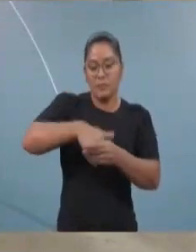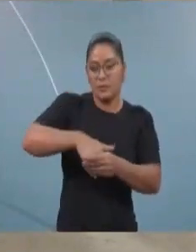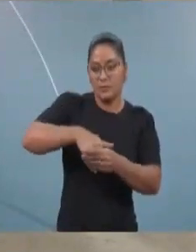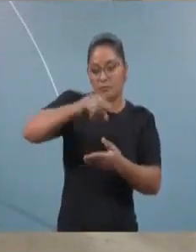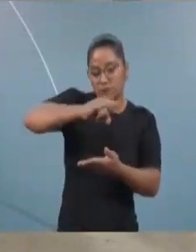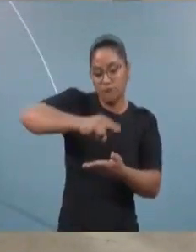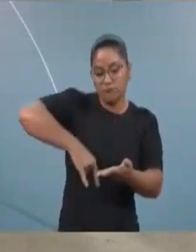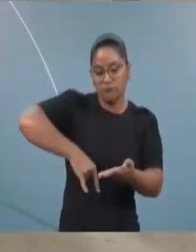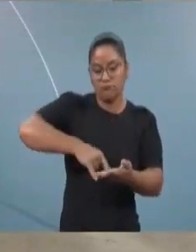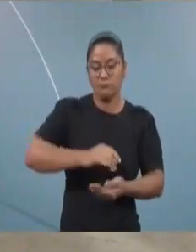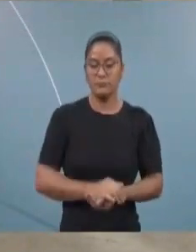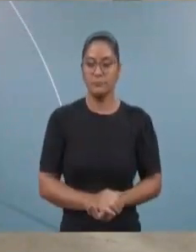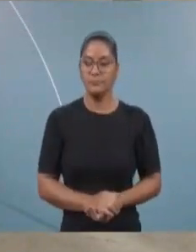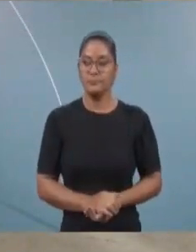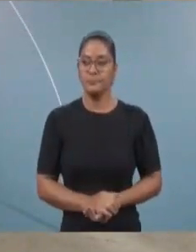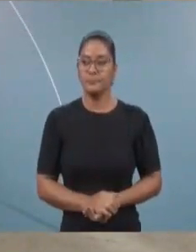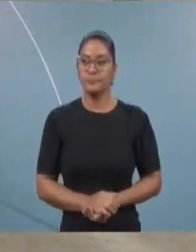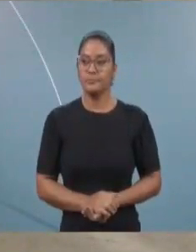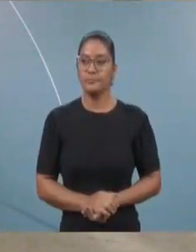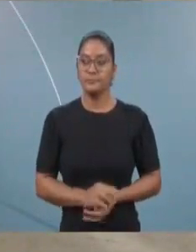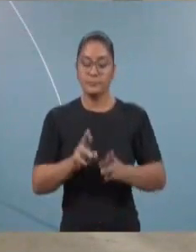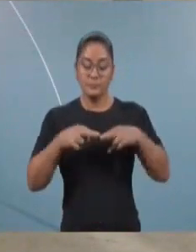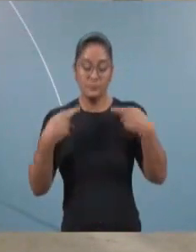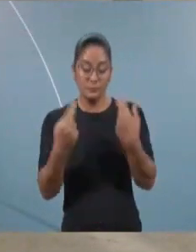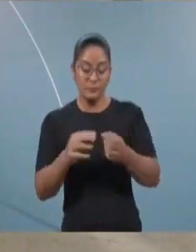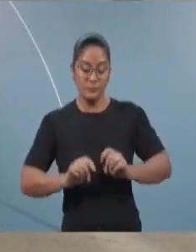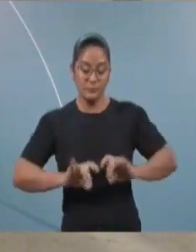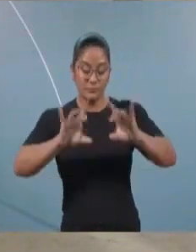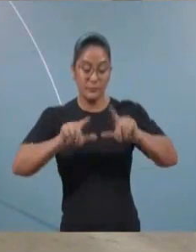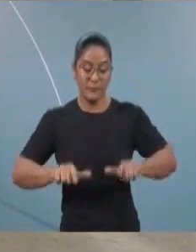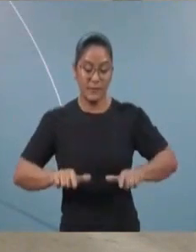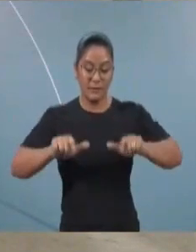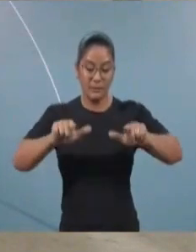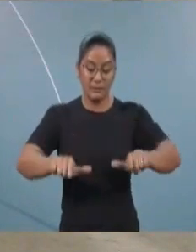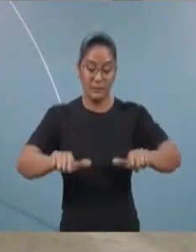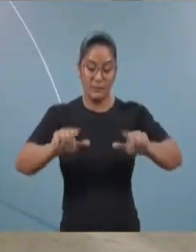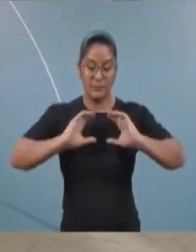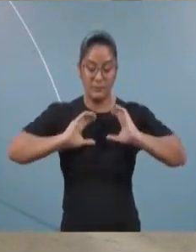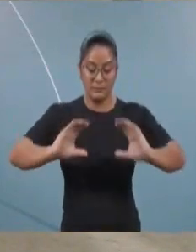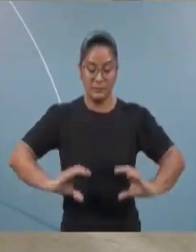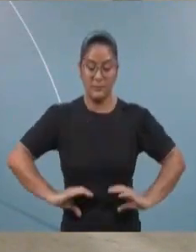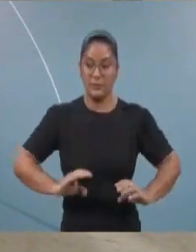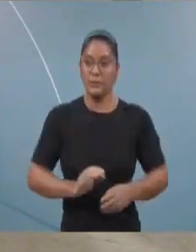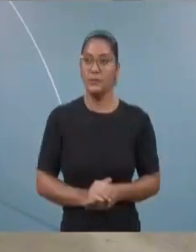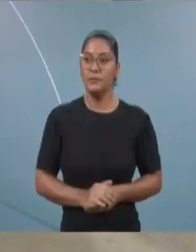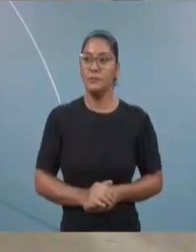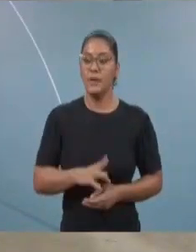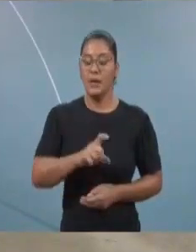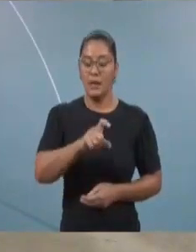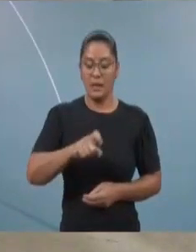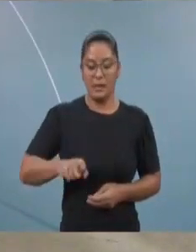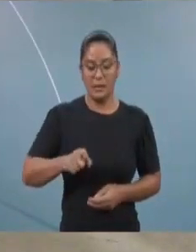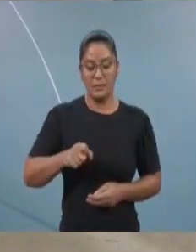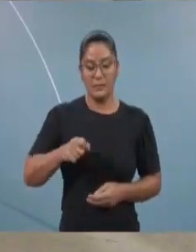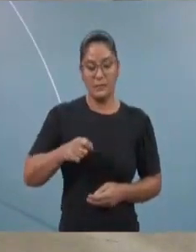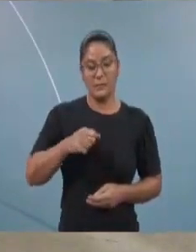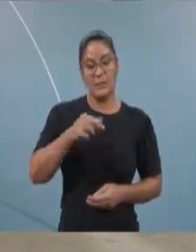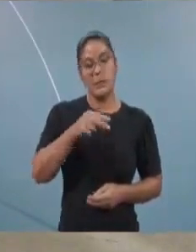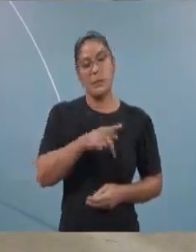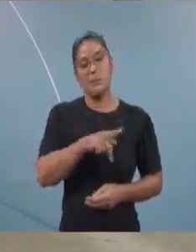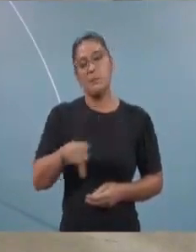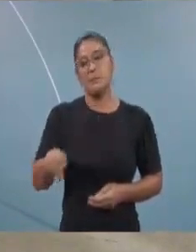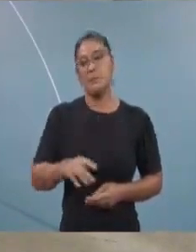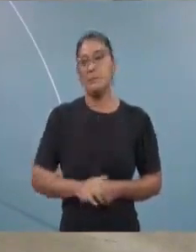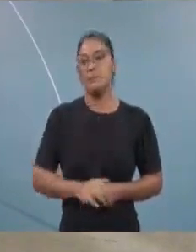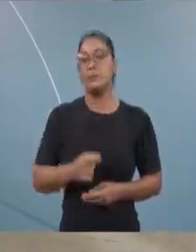dele a de sessão solene título de de cidadão Norte Grandense ao ex-presidente bolsonaro eu vou